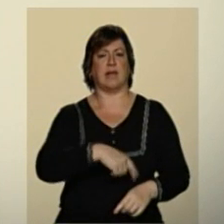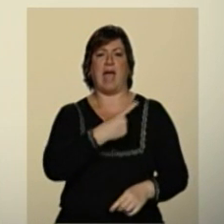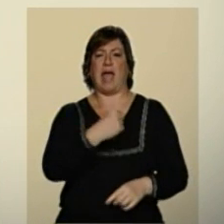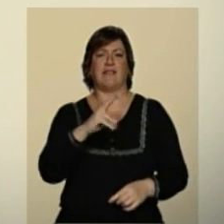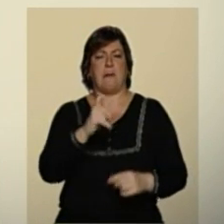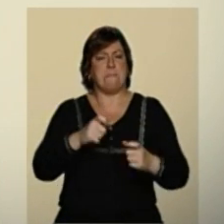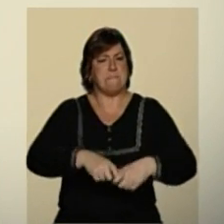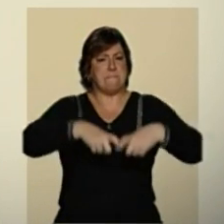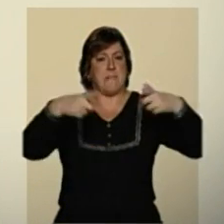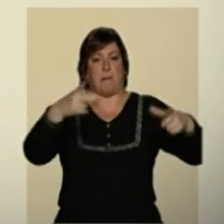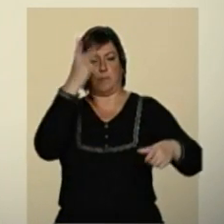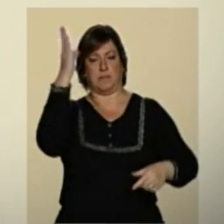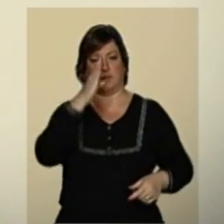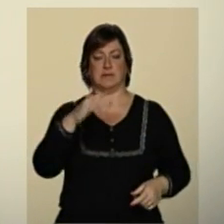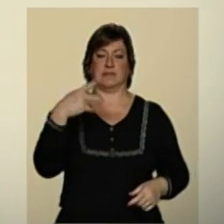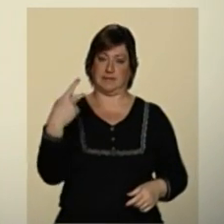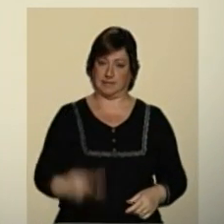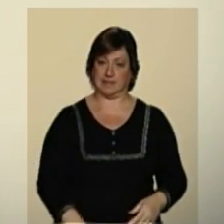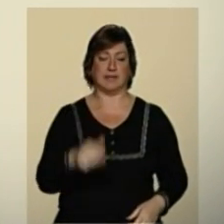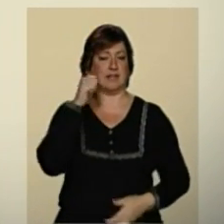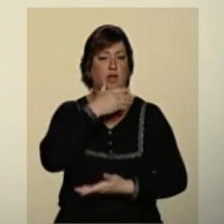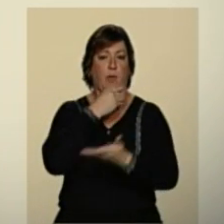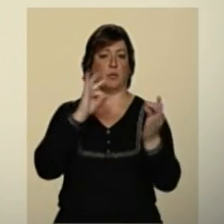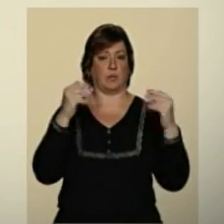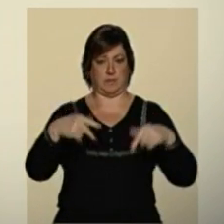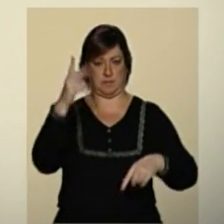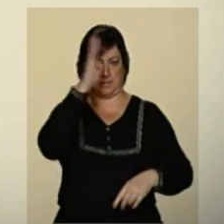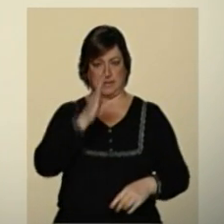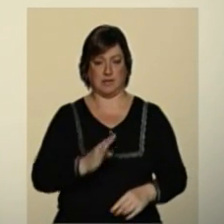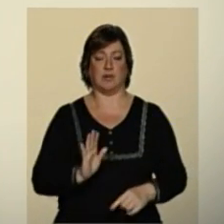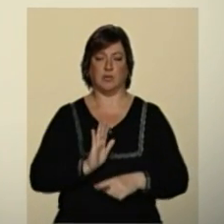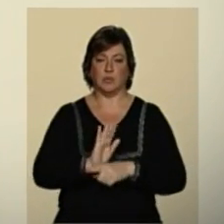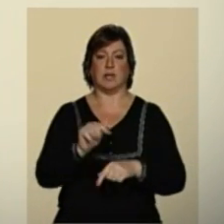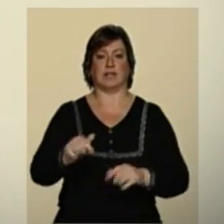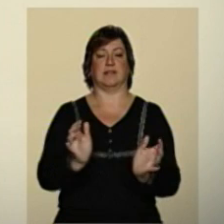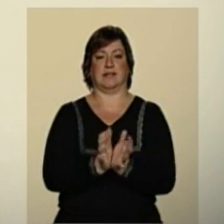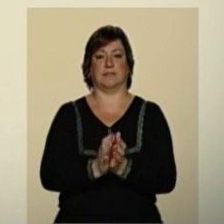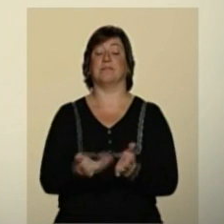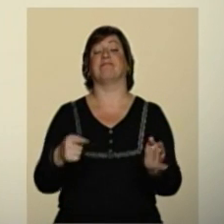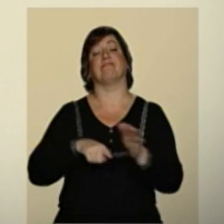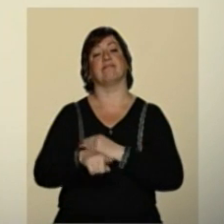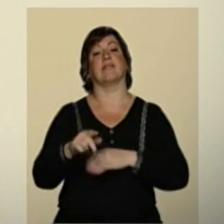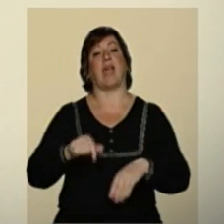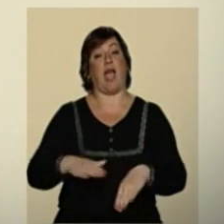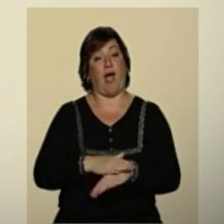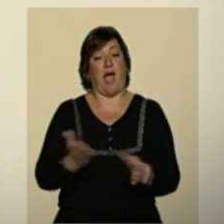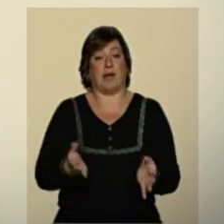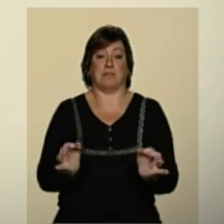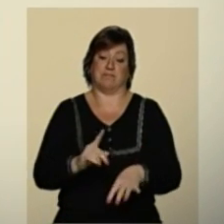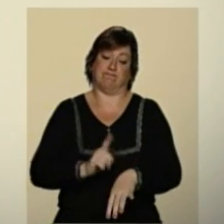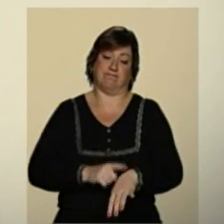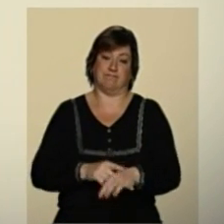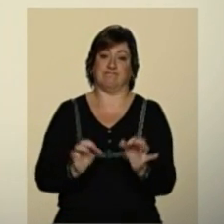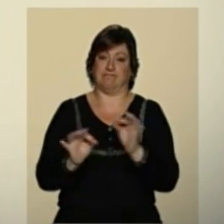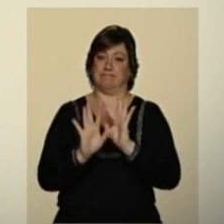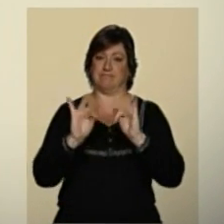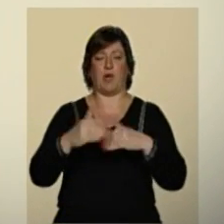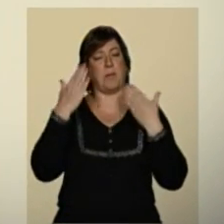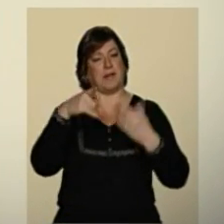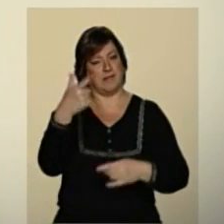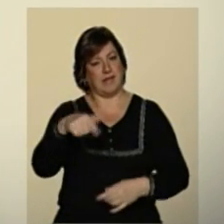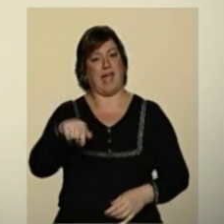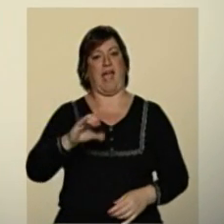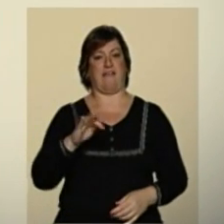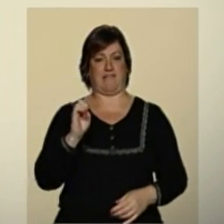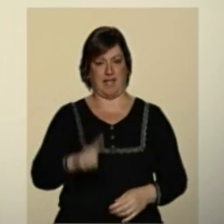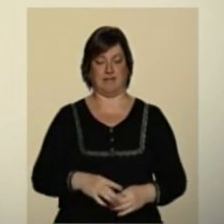maior de brasileiros e de brasileiras investindo no turismo Presidente A conversa está boa mas o nosso tempo hoje chegou ao fim obrigado por